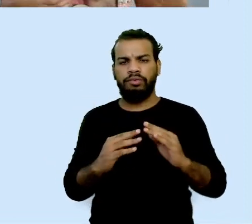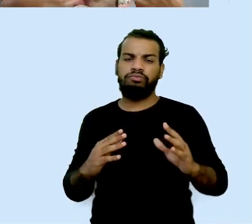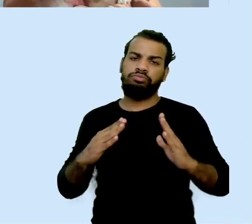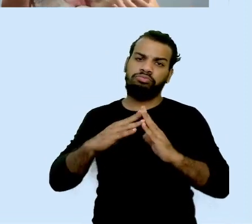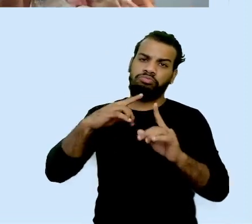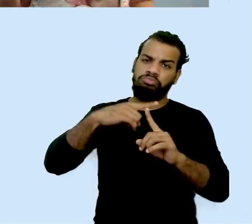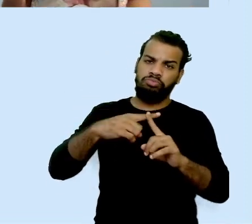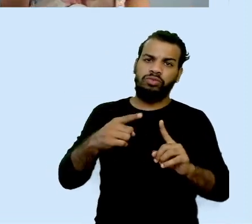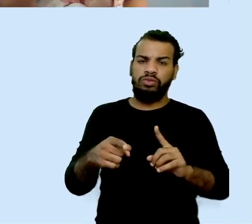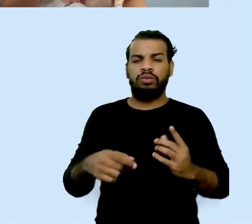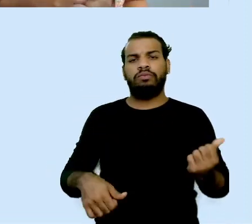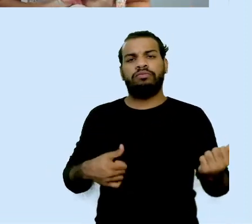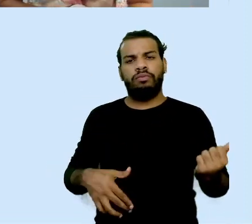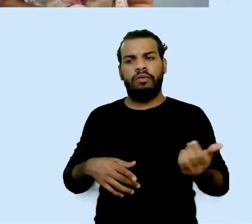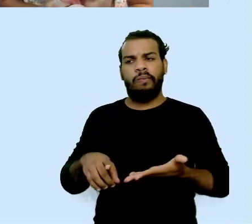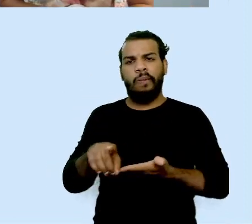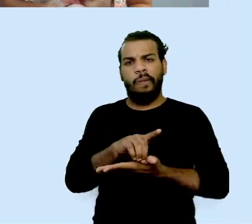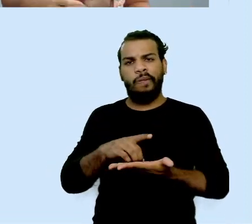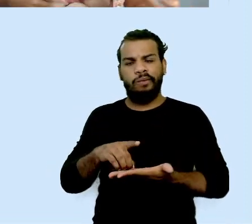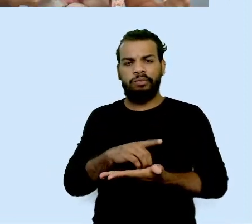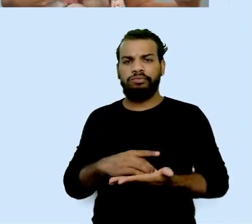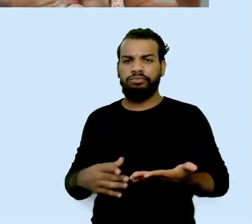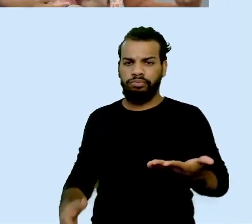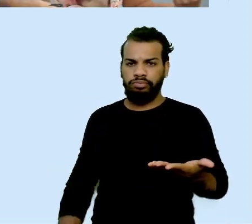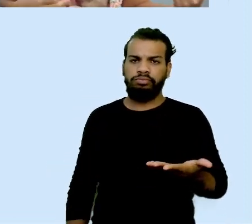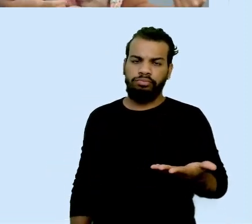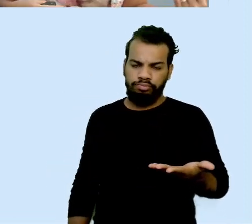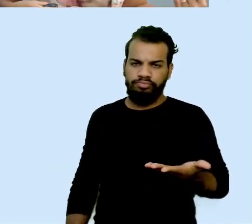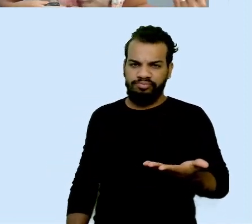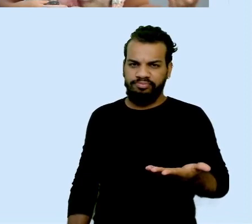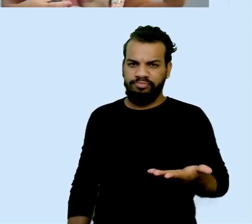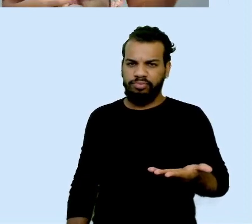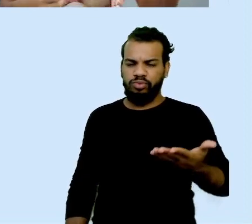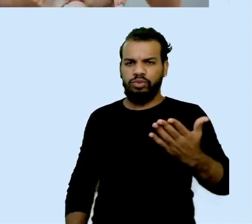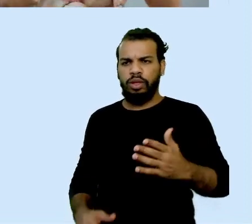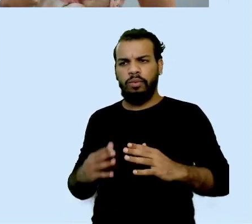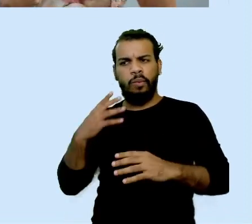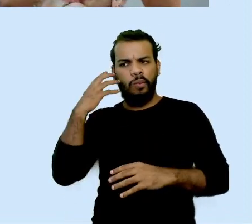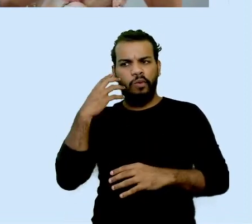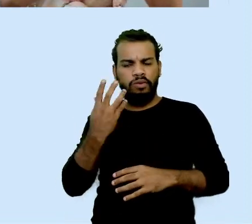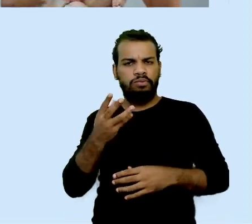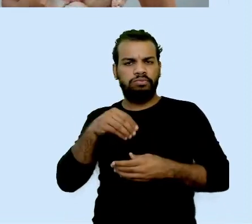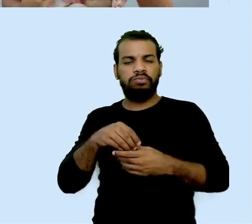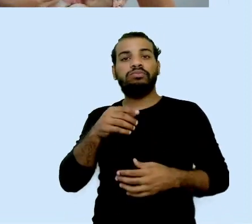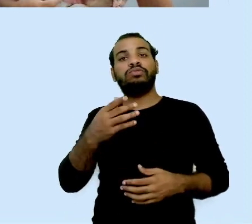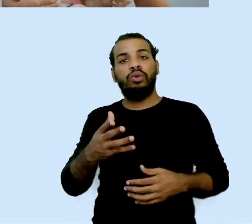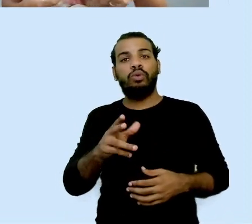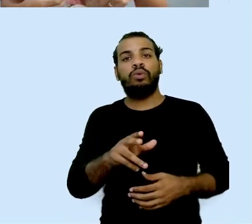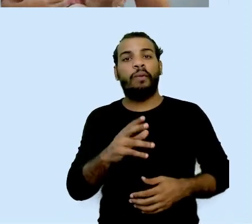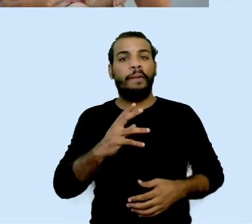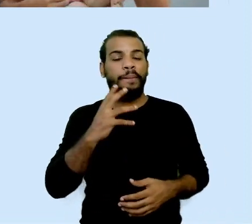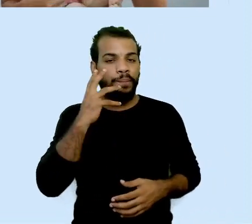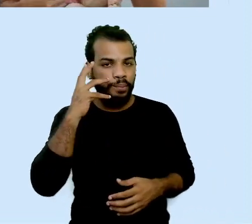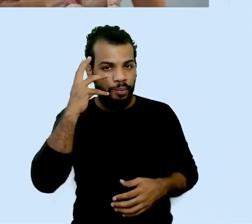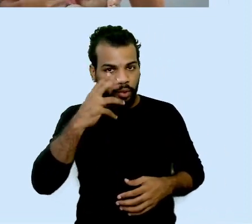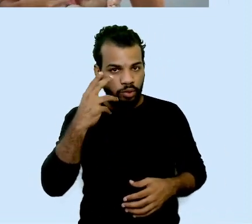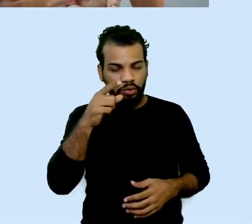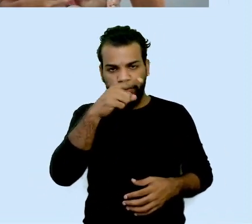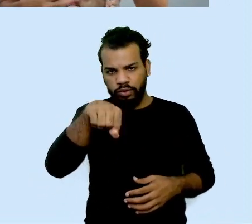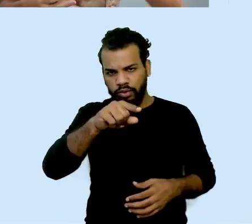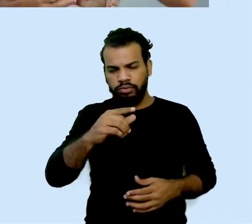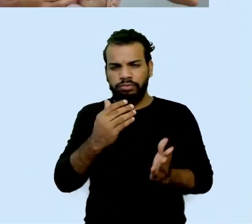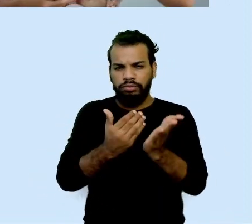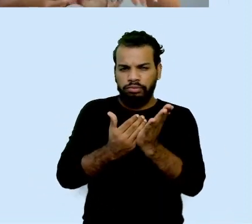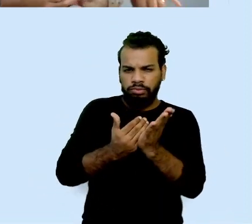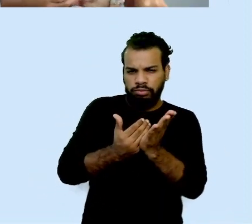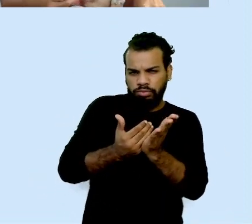igreja e você gravar um CD, você tocando música solo. Então, aquele uso da música que para você